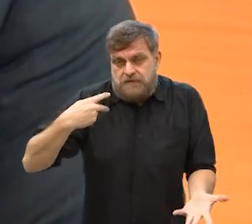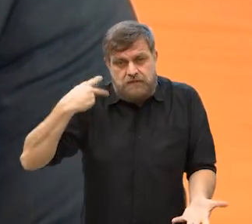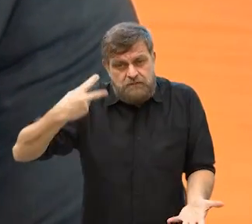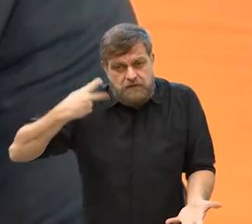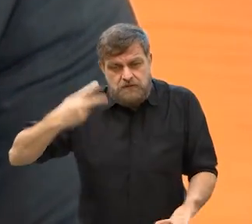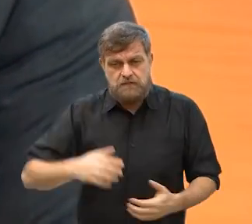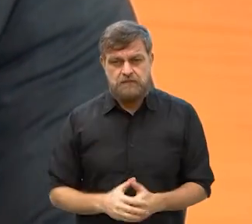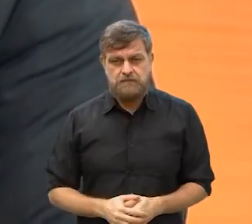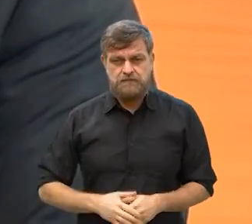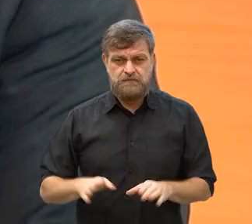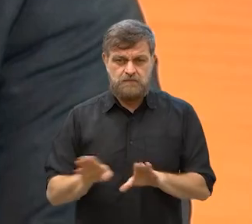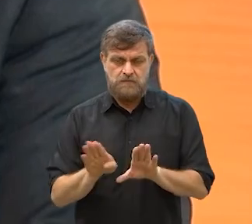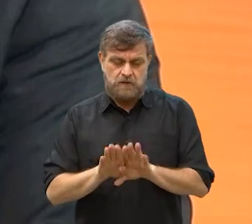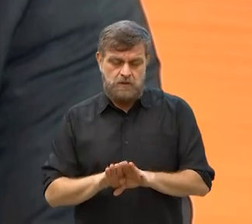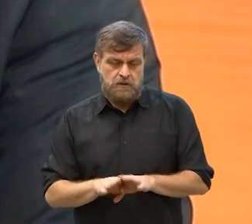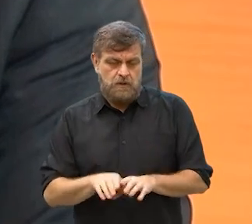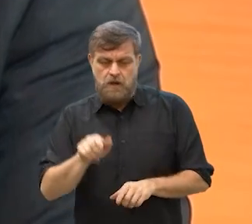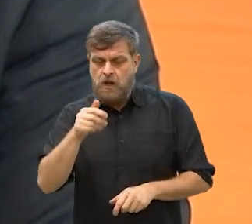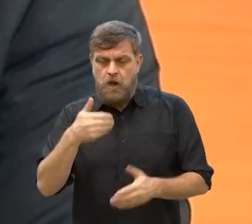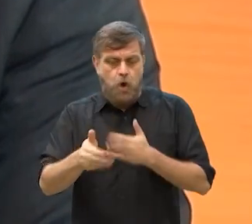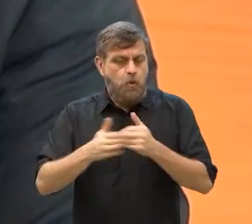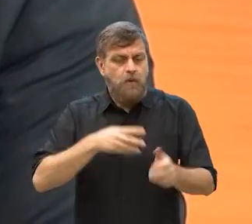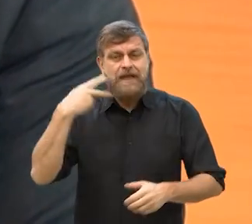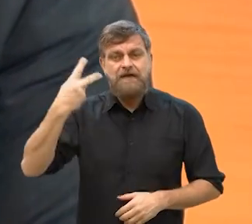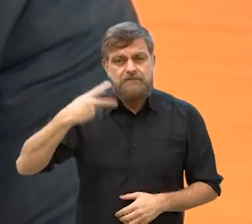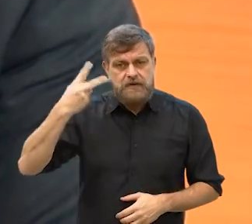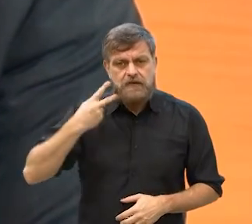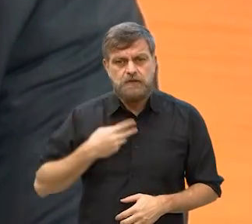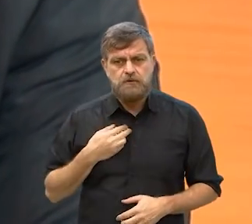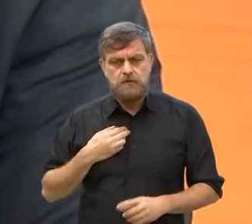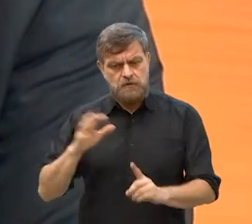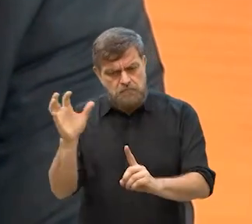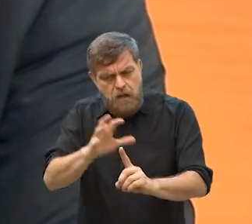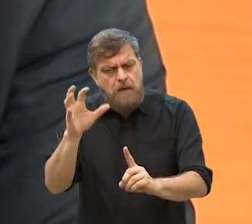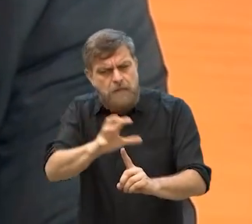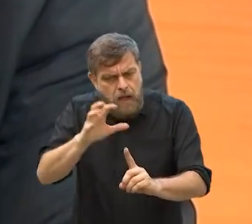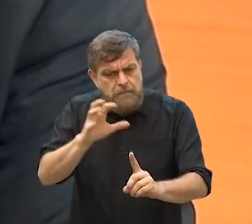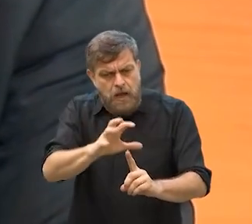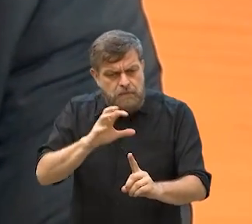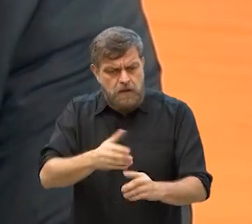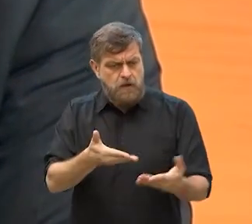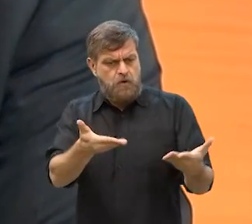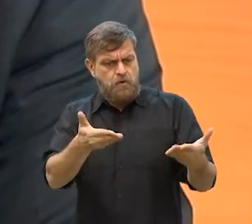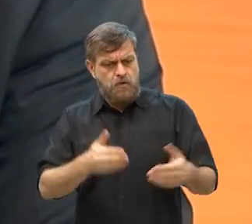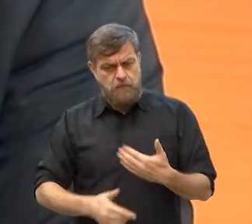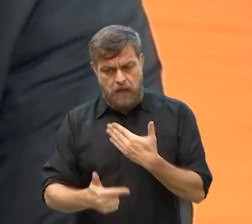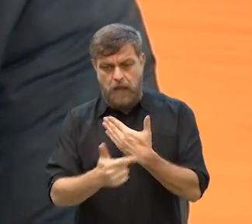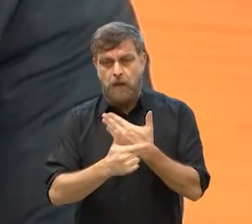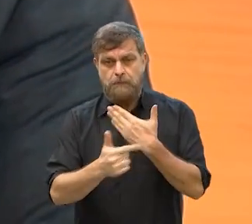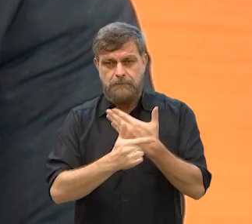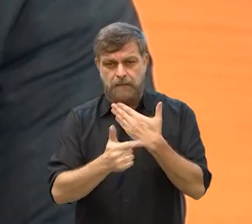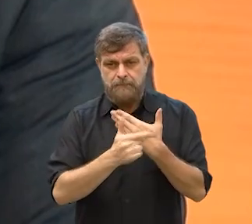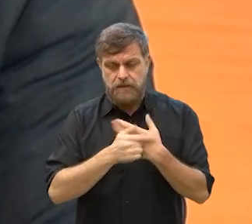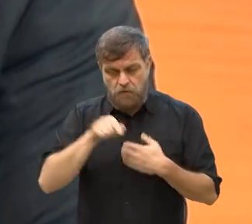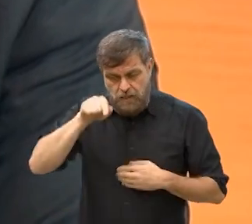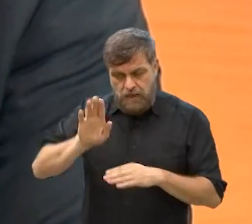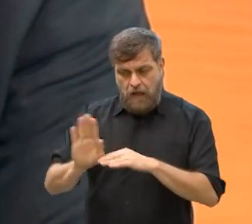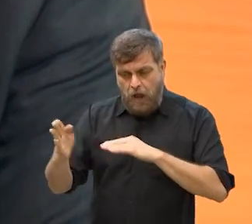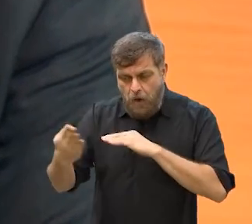que não seja o seu representante, mas que cobre os vereadores, para que exerça o seu papel de levar o